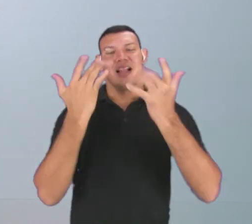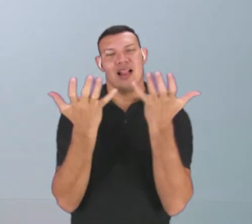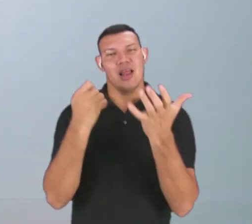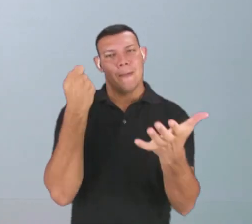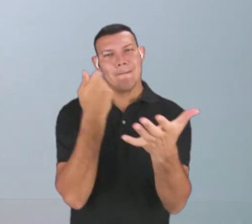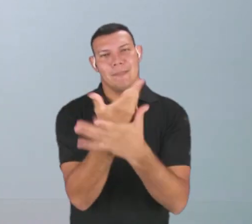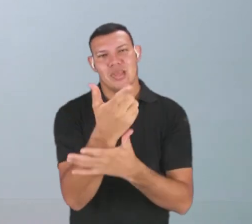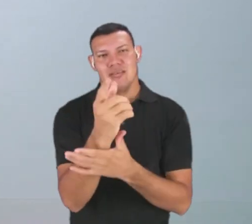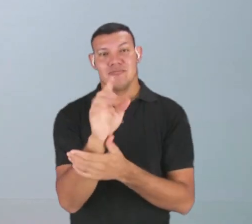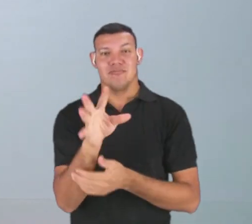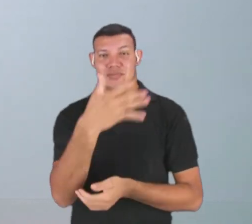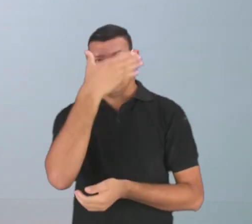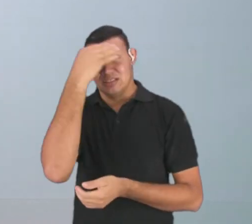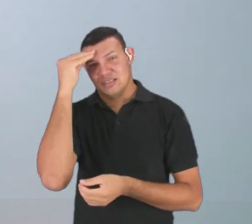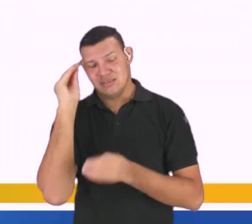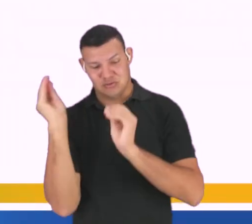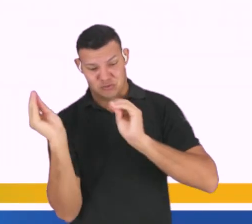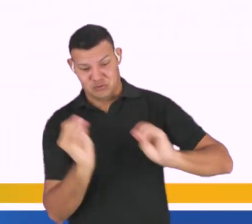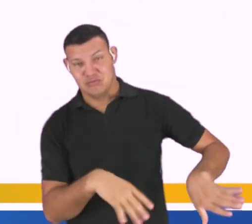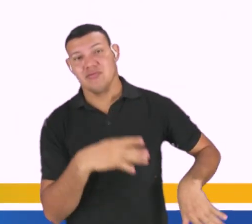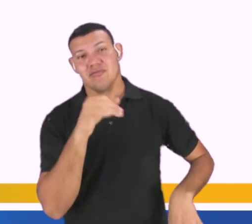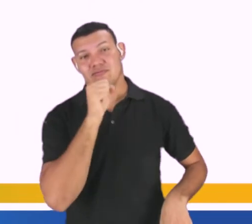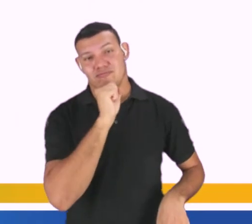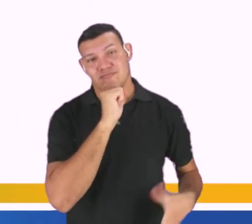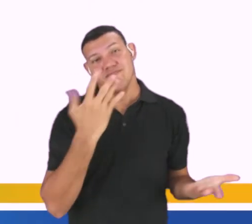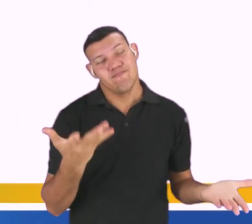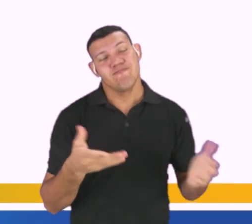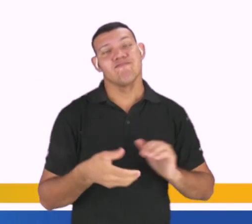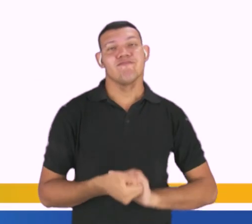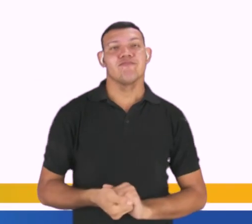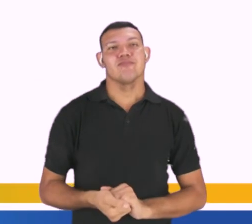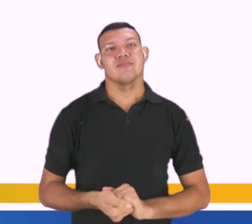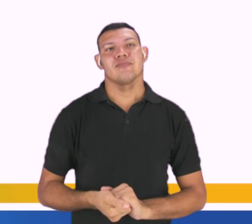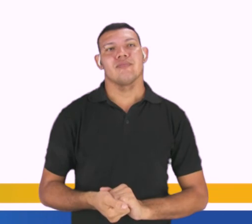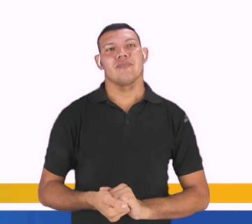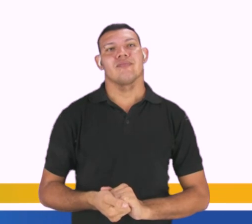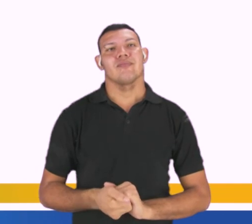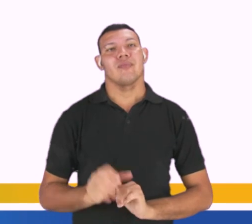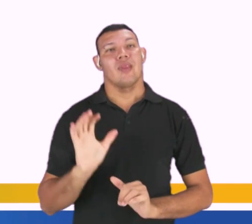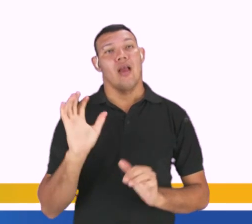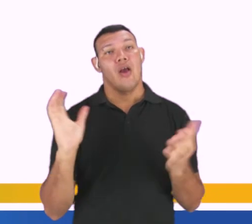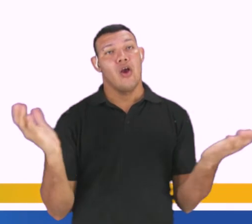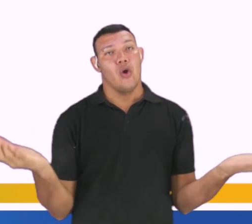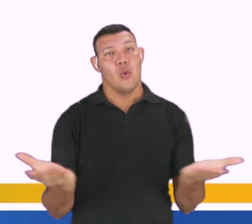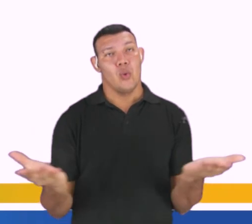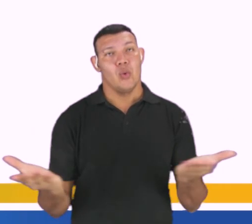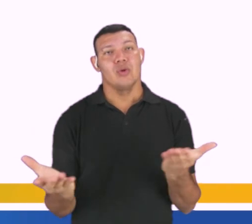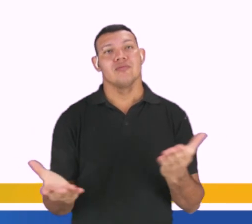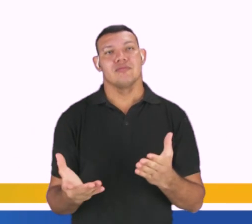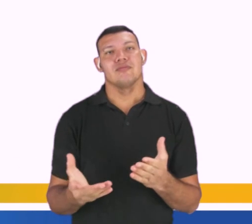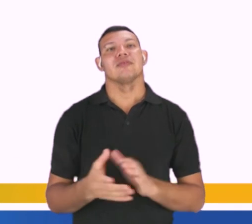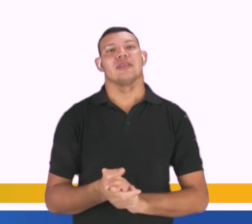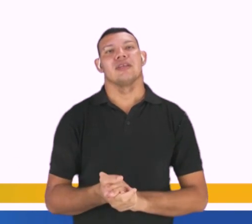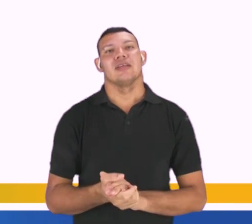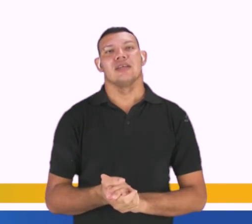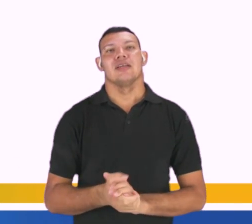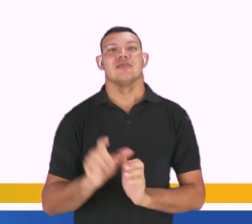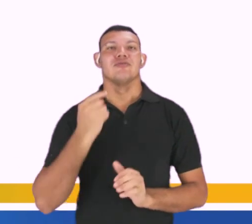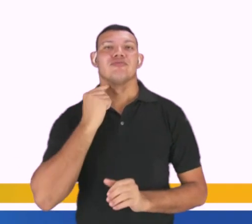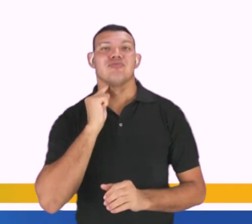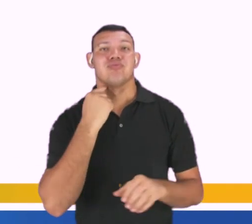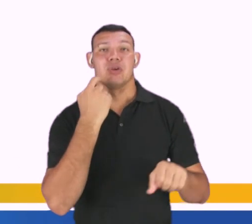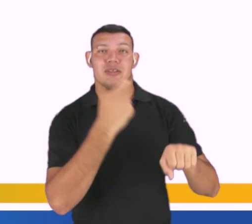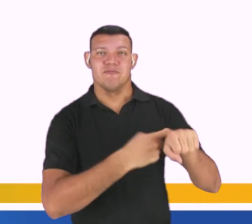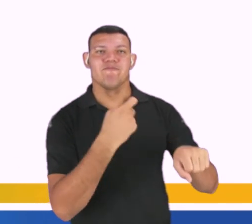entendimento. Atualmente o volume de lixo sólido produzido no mundo é de 1,3 bilhão de toneladas por ano, e